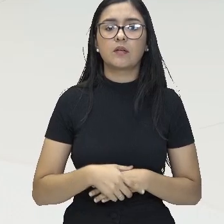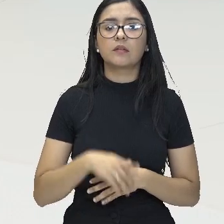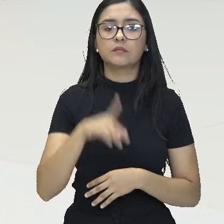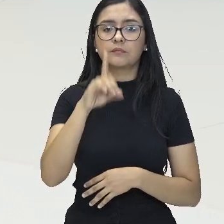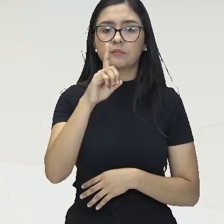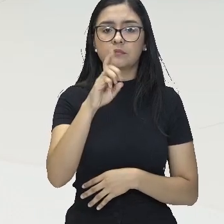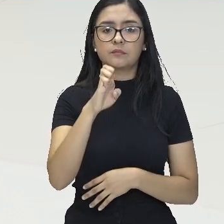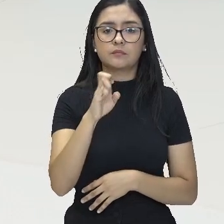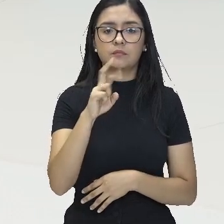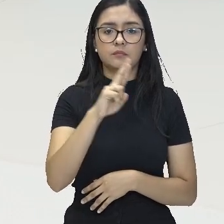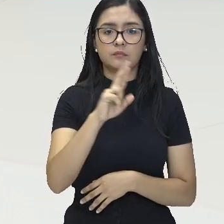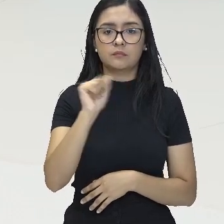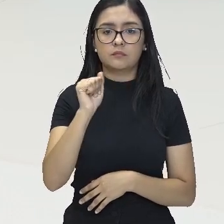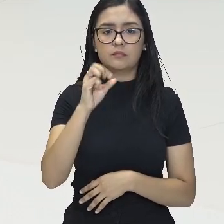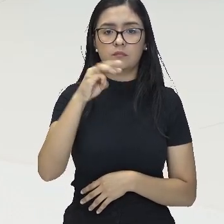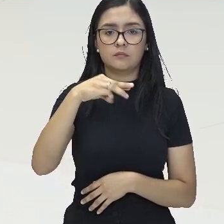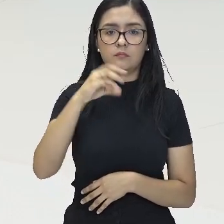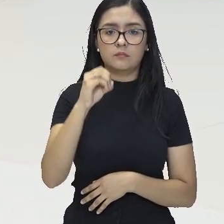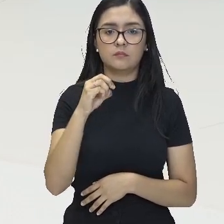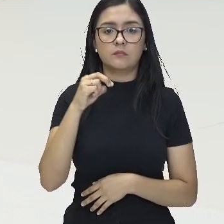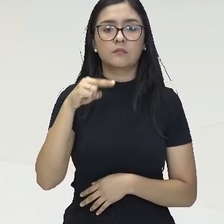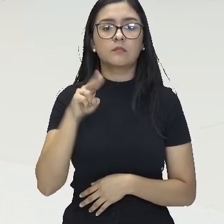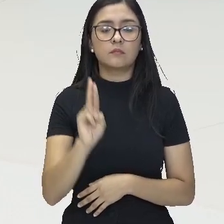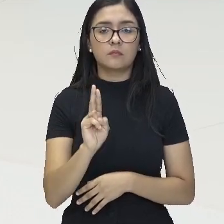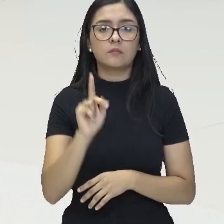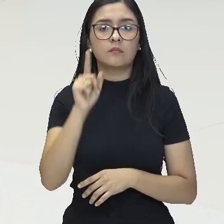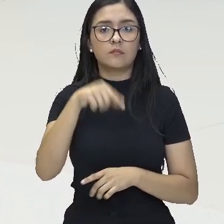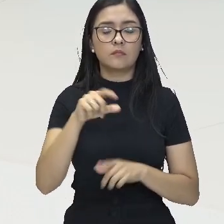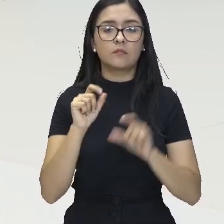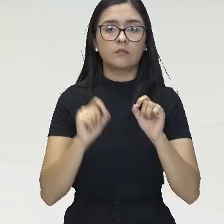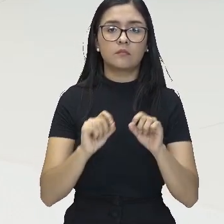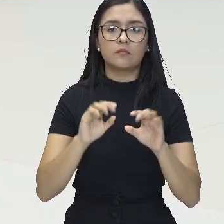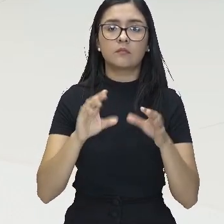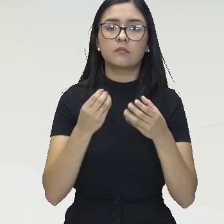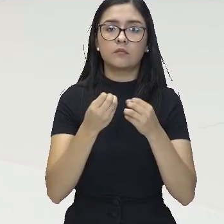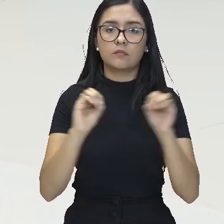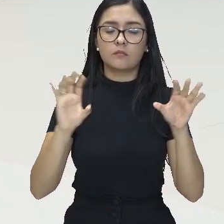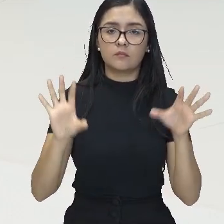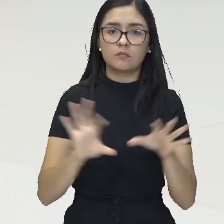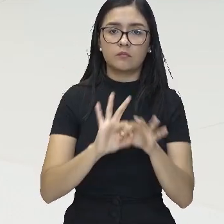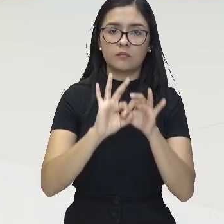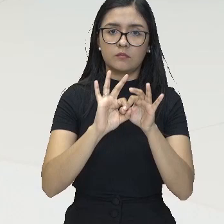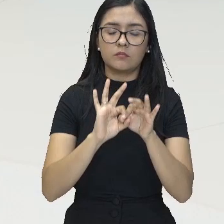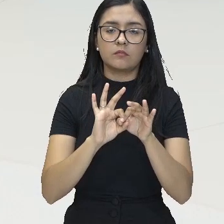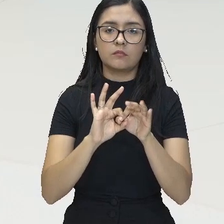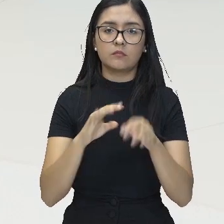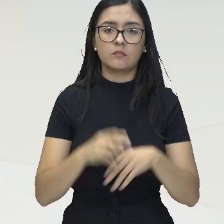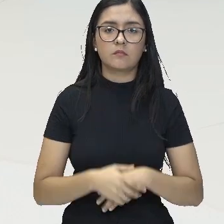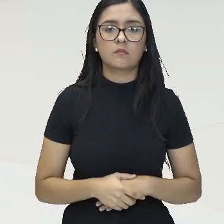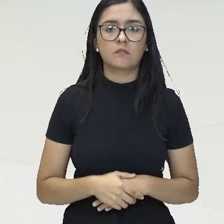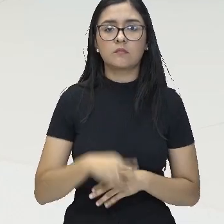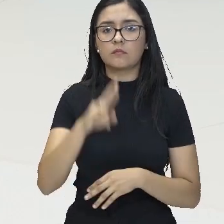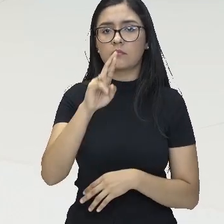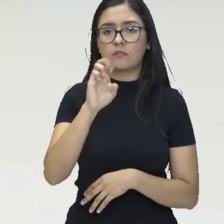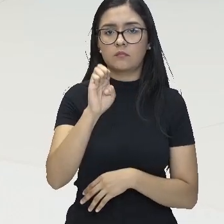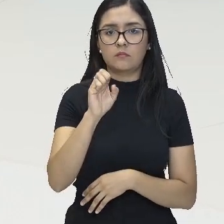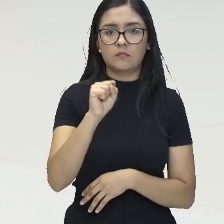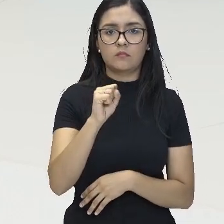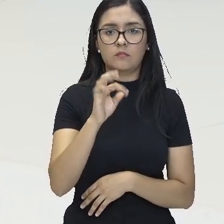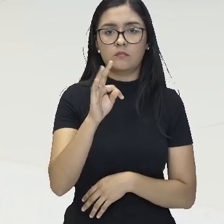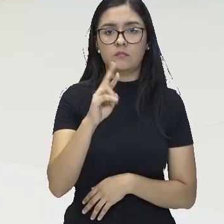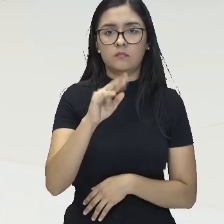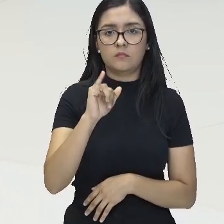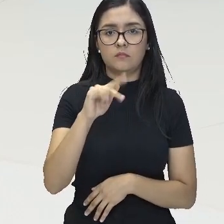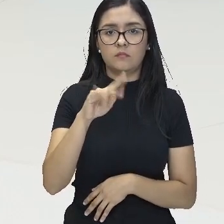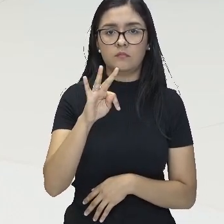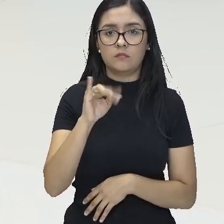oração subordinada adjetiva restritiva. Não estou falando de todo o leite, estou falando só do que derramou e sujou. E